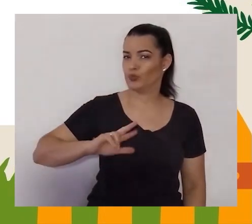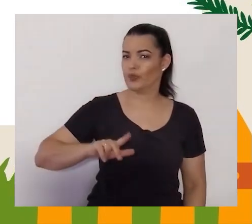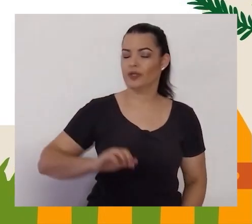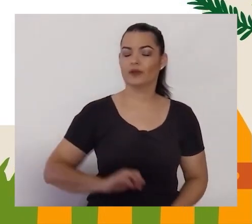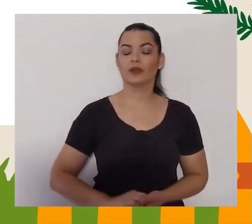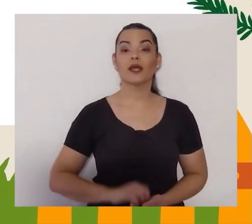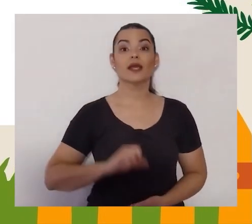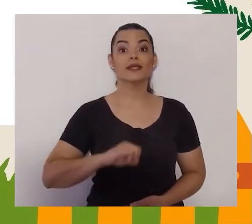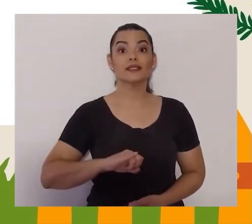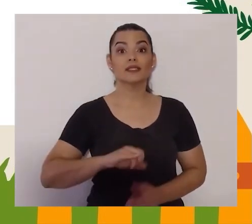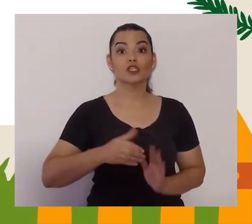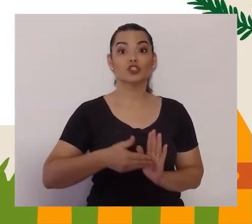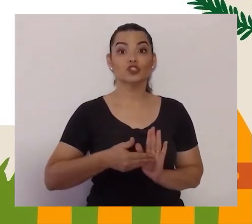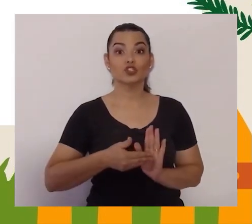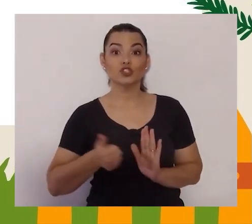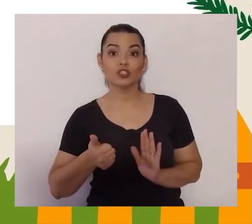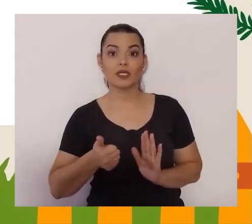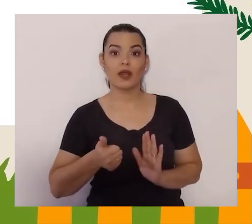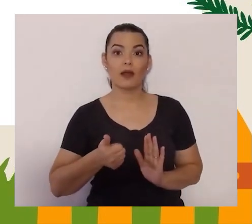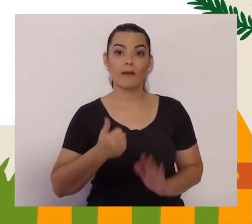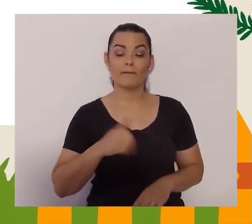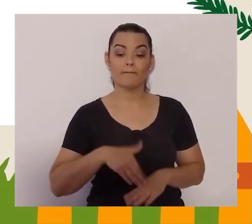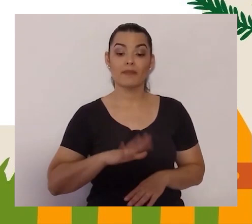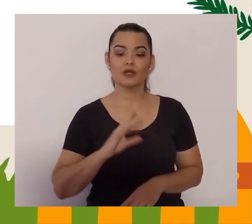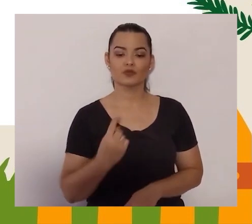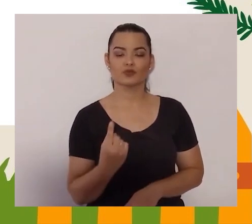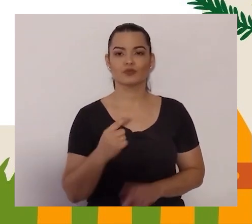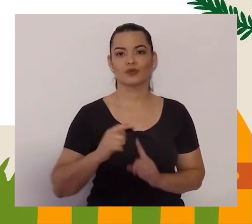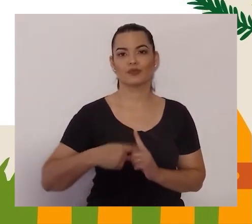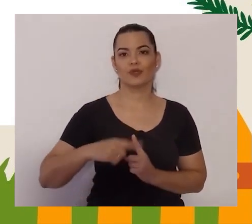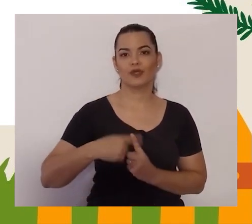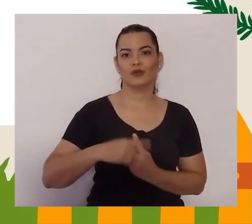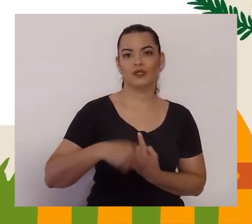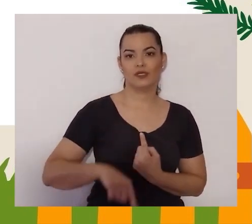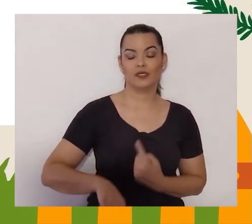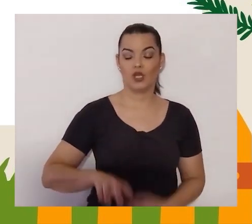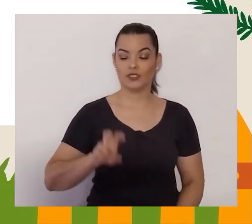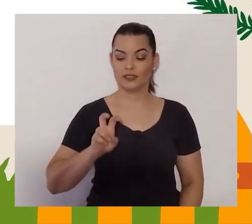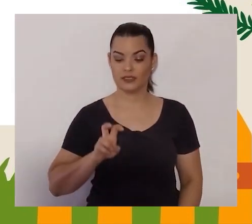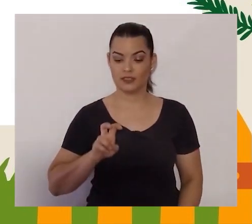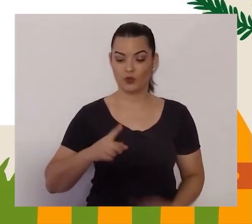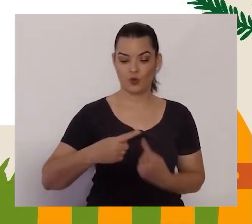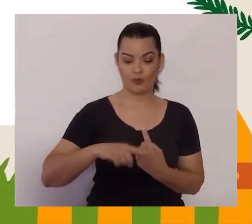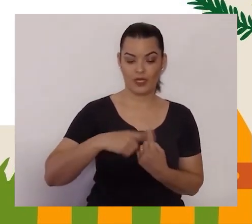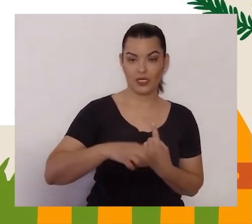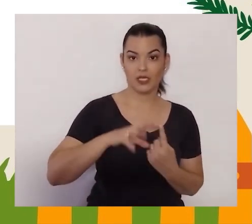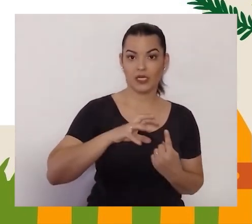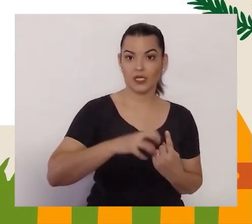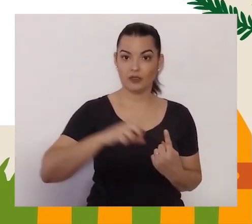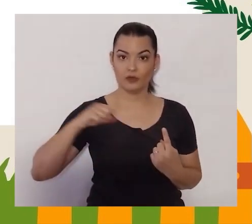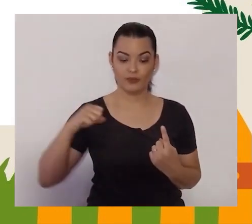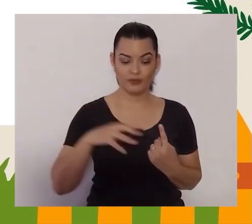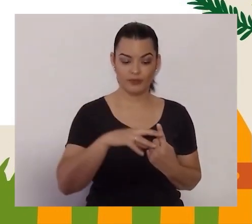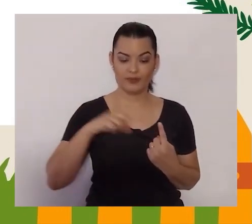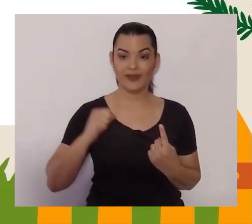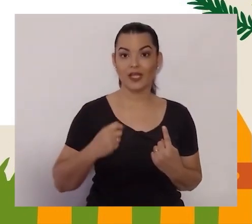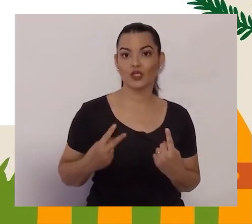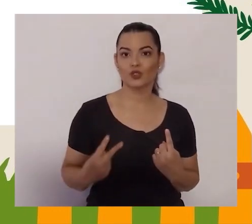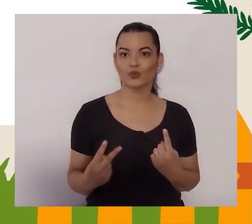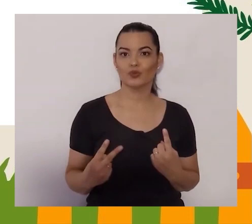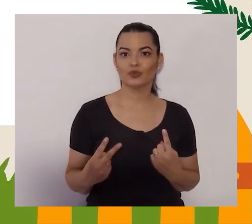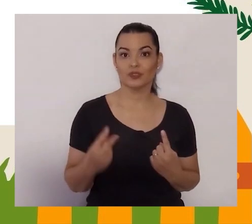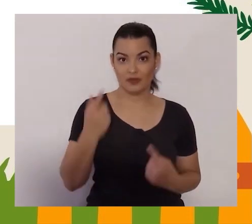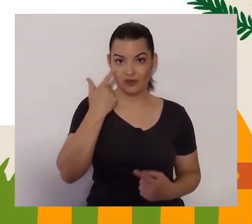E se eu tirar mais uma banana? 5 bananas, eu tirei 2. Vamos contar